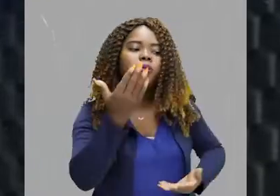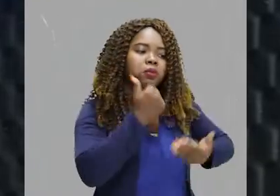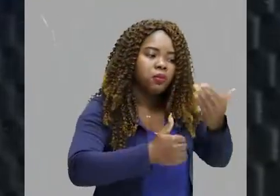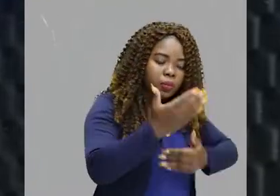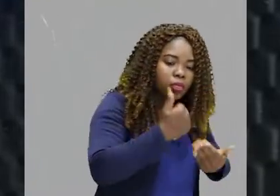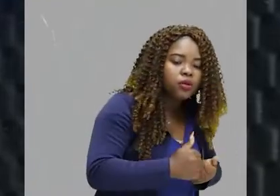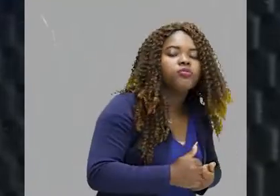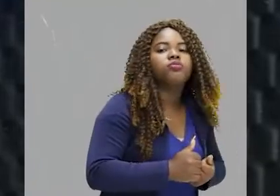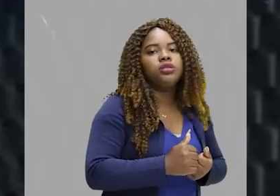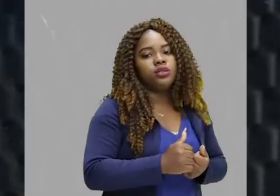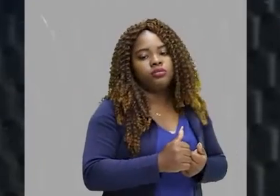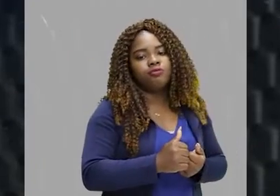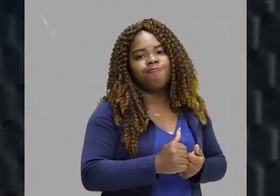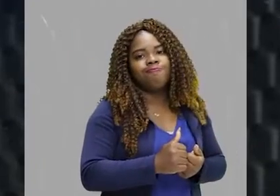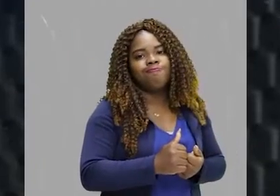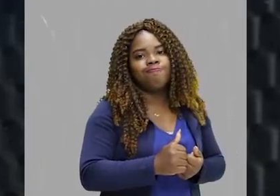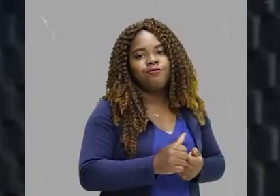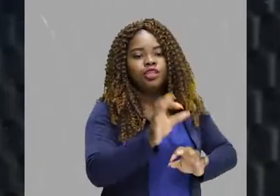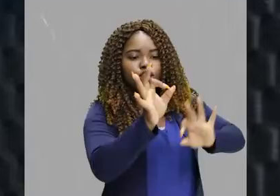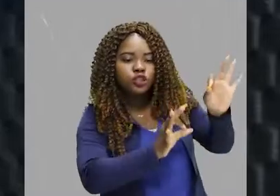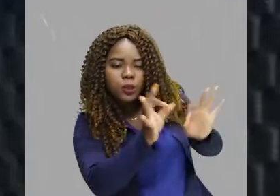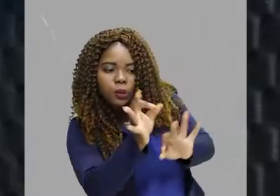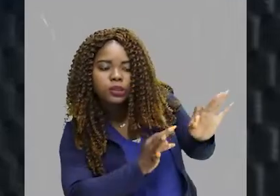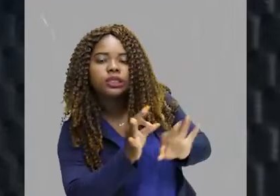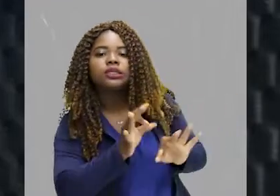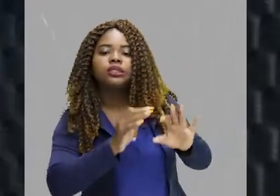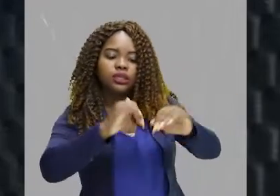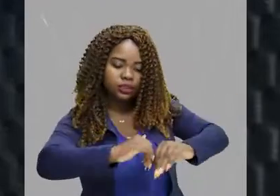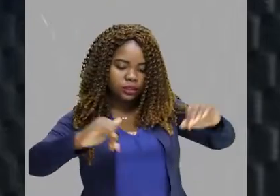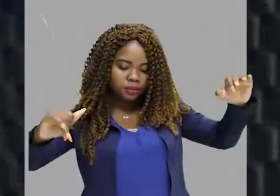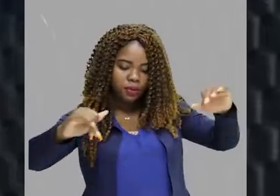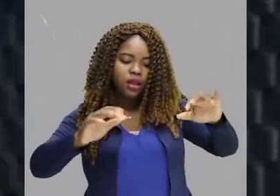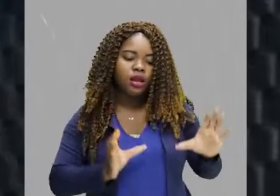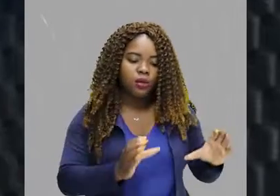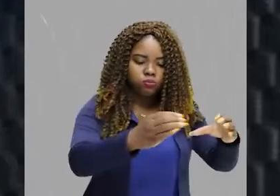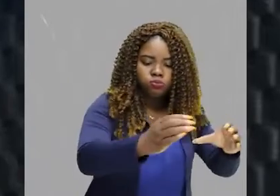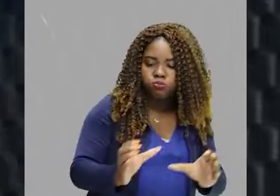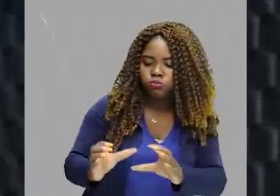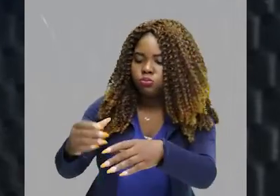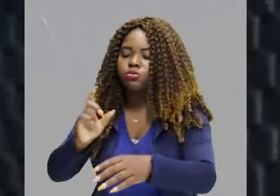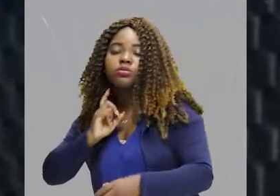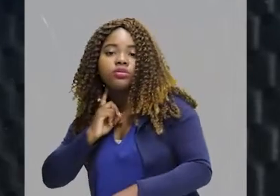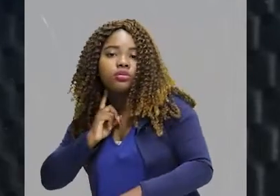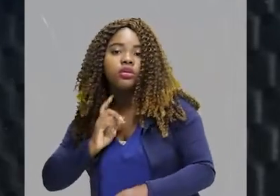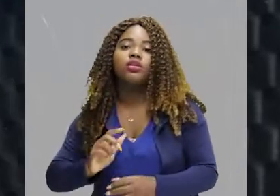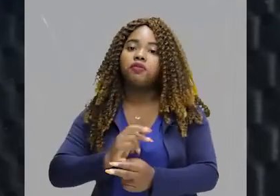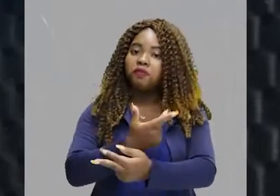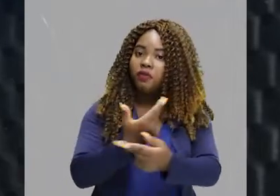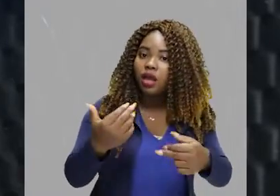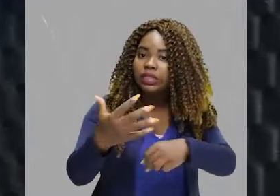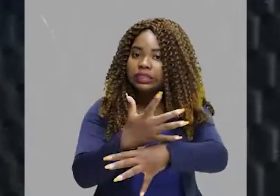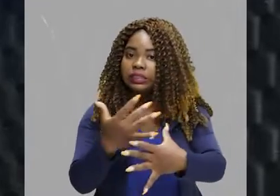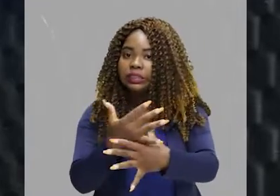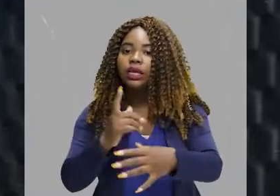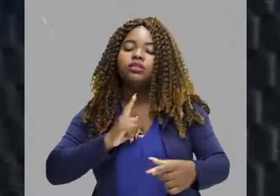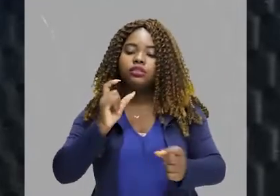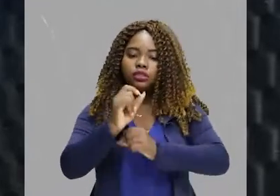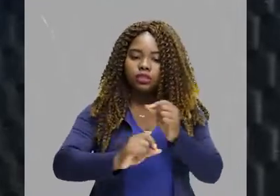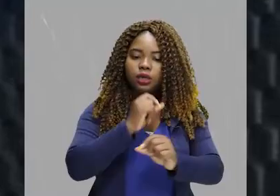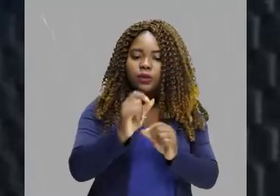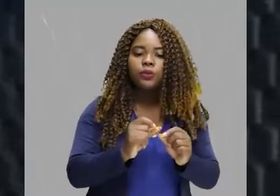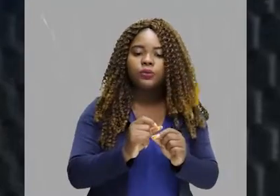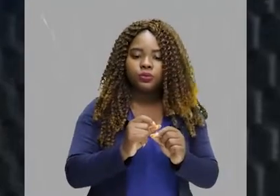lá a separação seletiva do lixo, plástico, papel, etc. Então, muitas cidades têm também a coleta seletiva do lixo. E